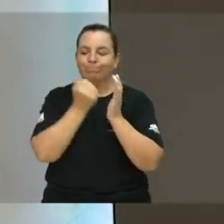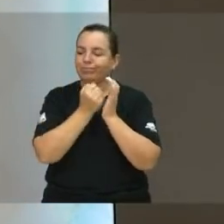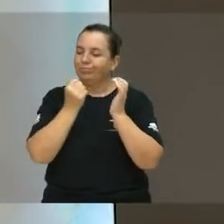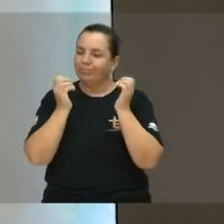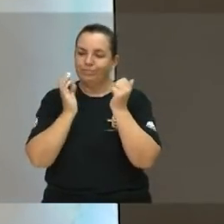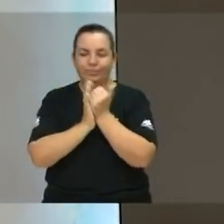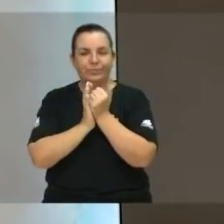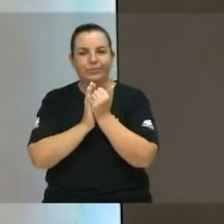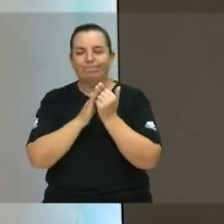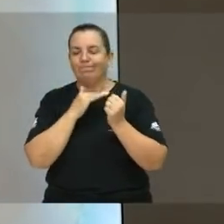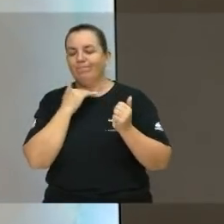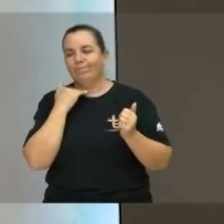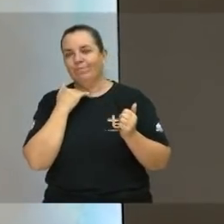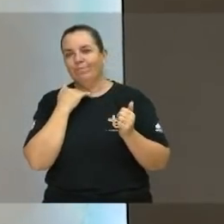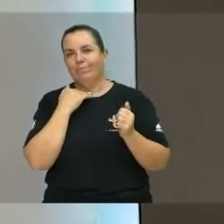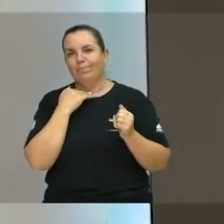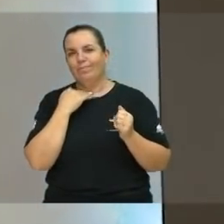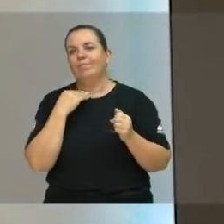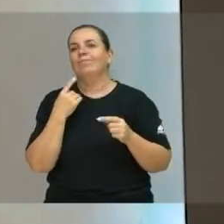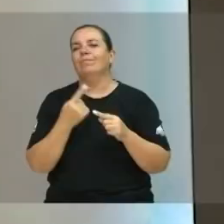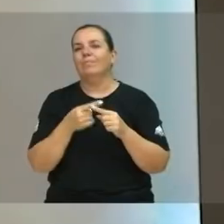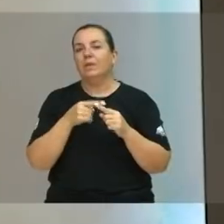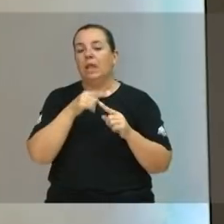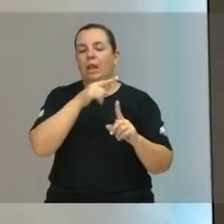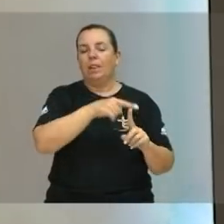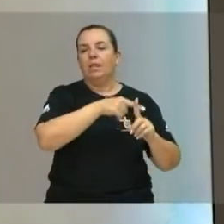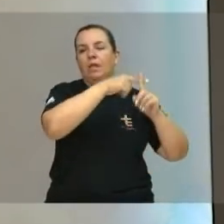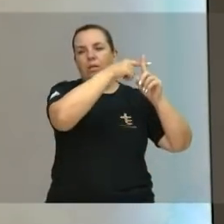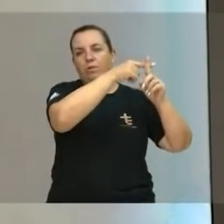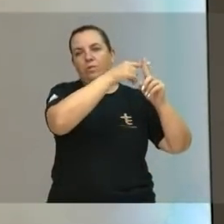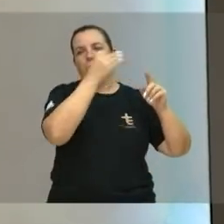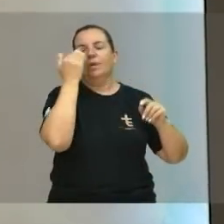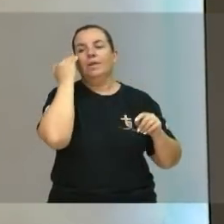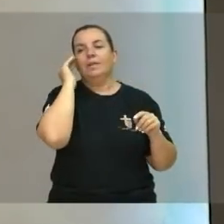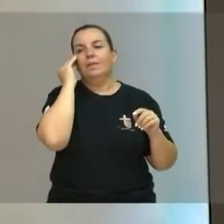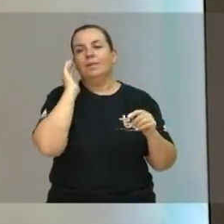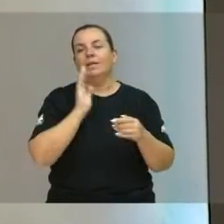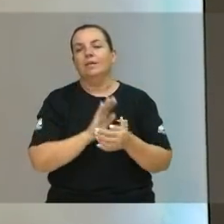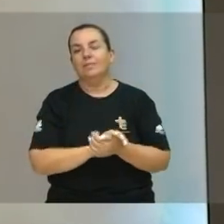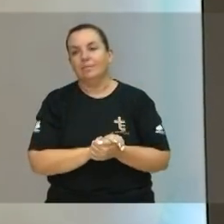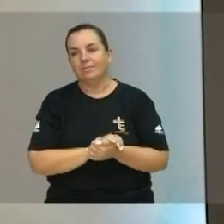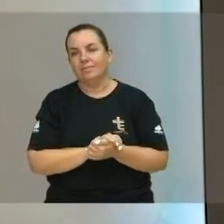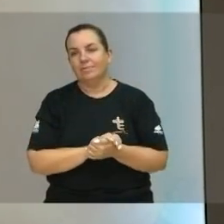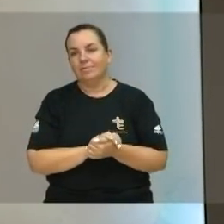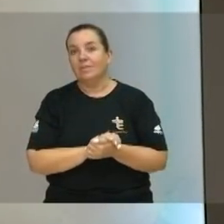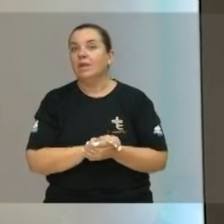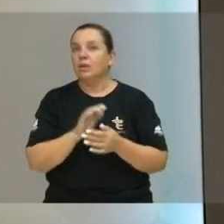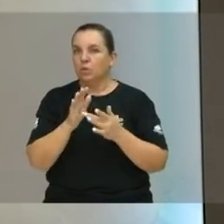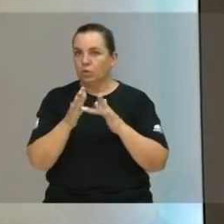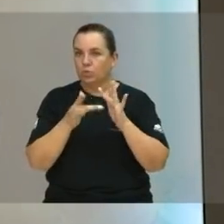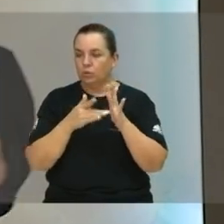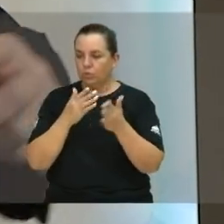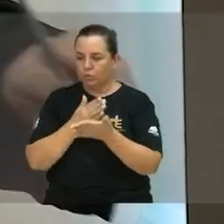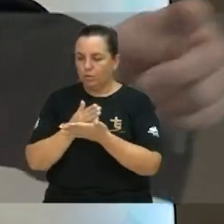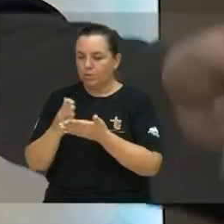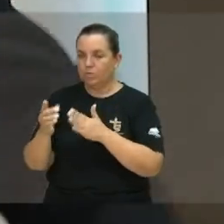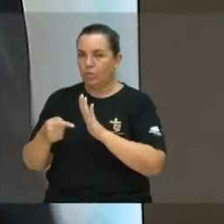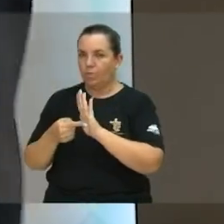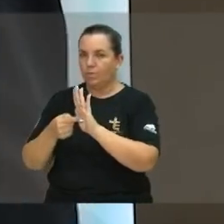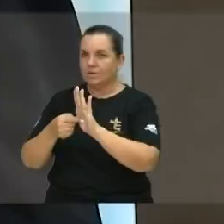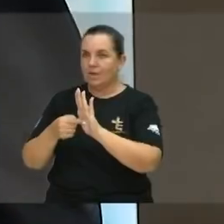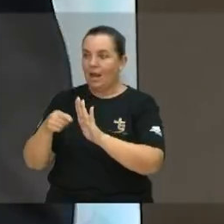visível lá no paradoxo da cruz começou a retratar antes a